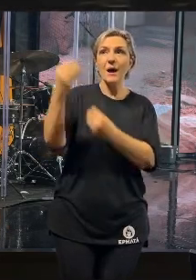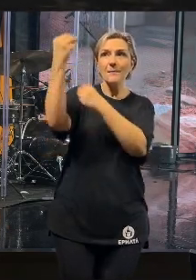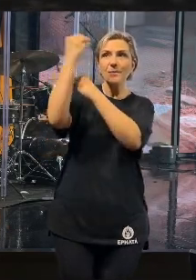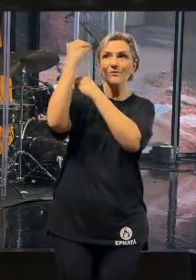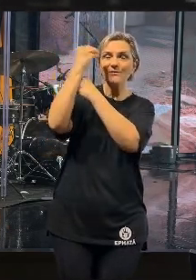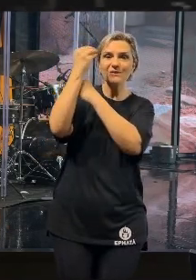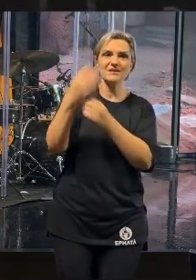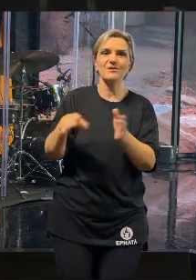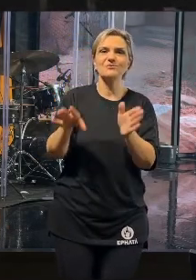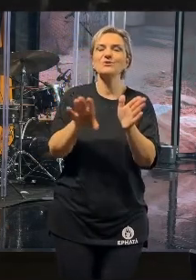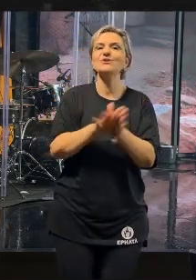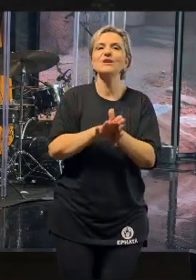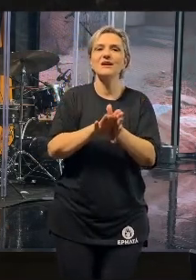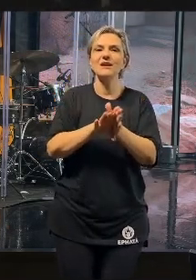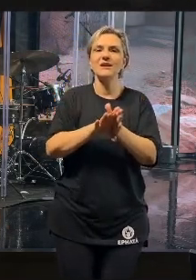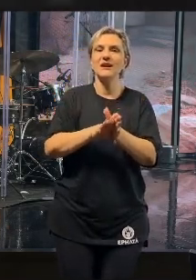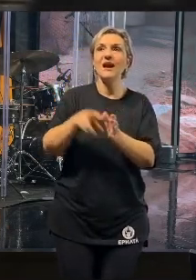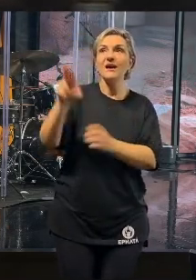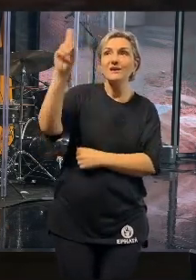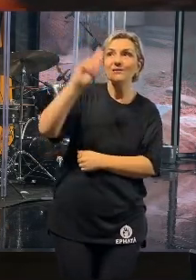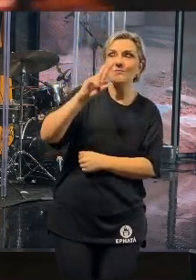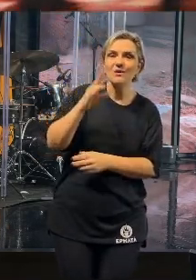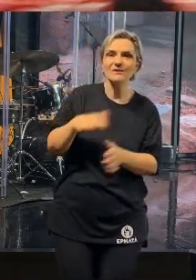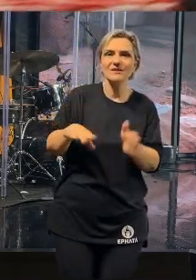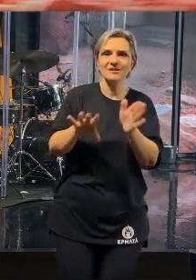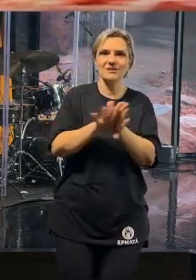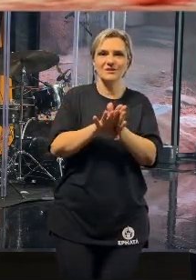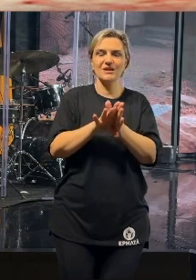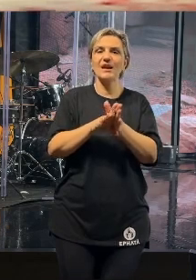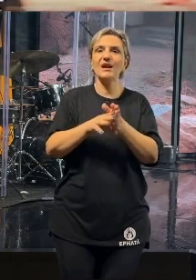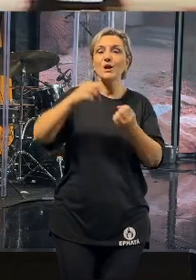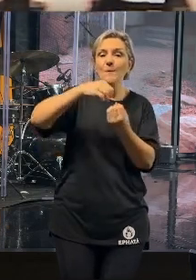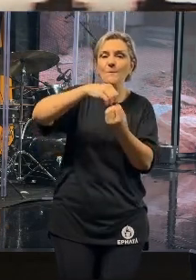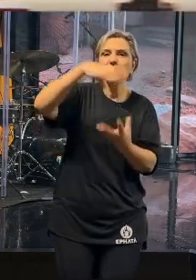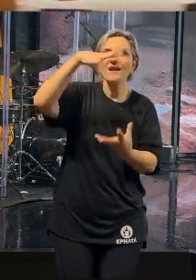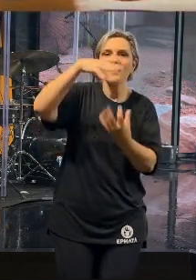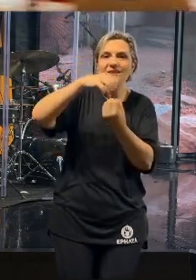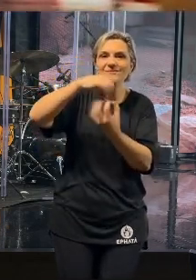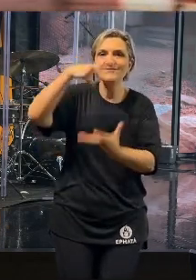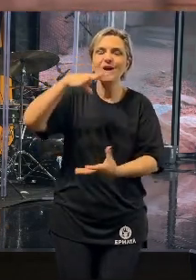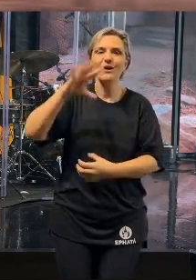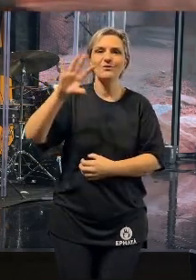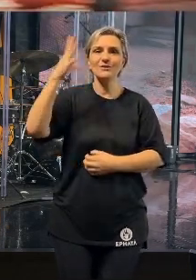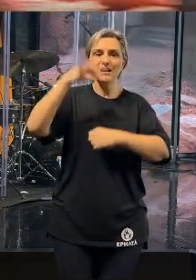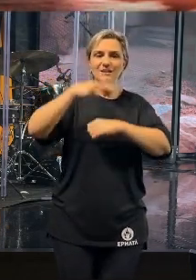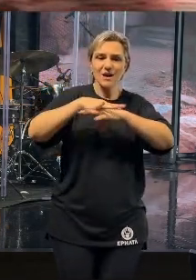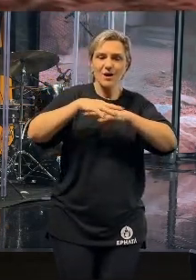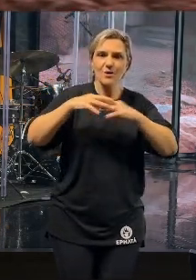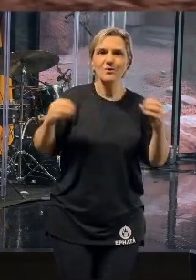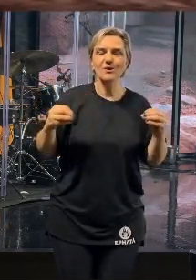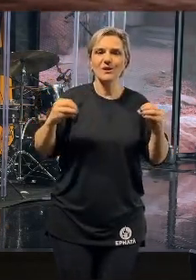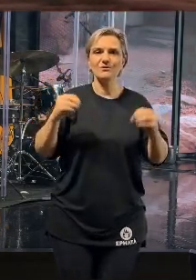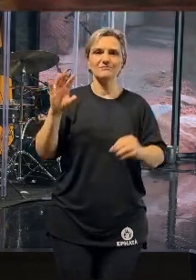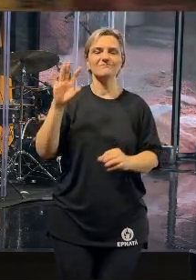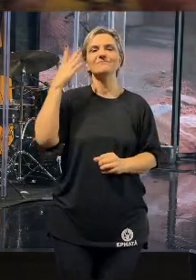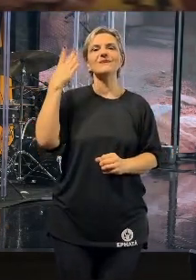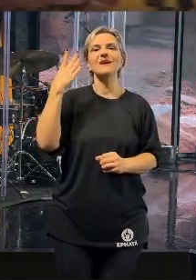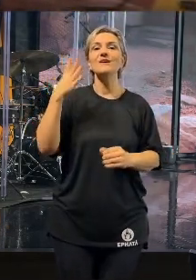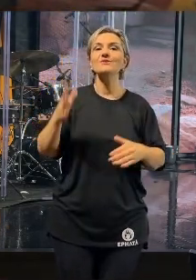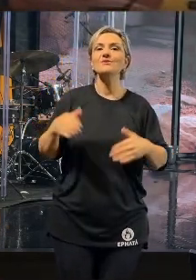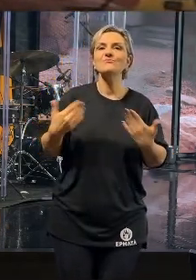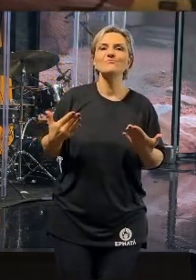céus determinam, a promessa vem, a resposta chega, o milagre acontece, a cura ocorre, grilhões,